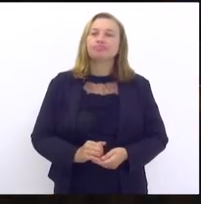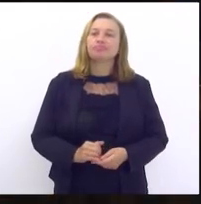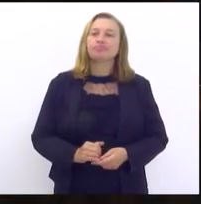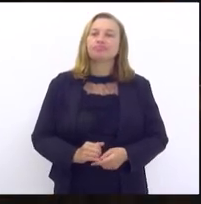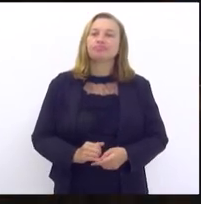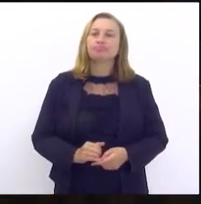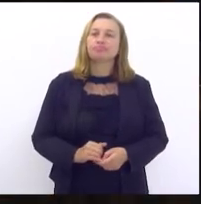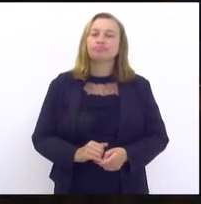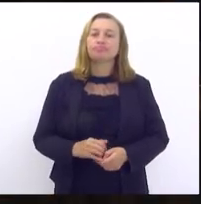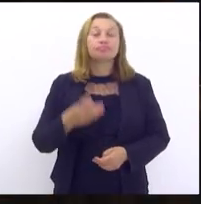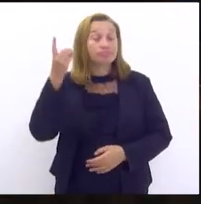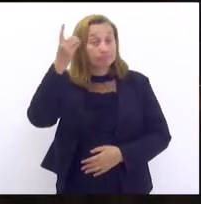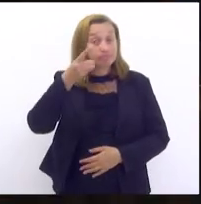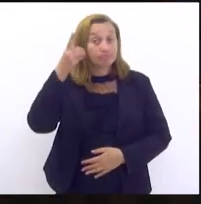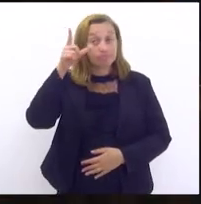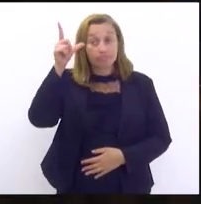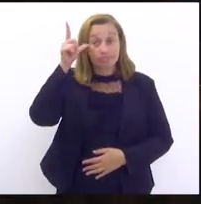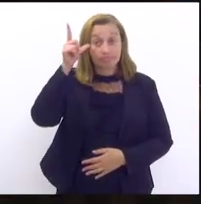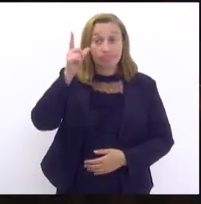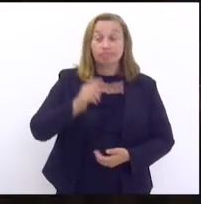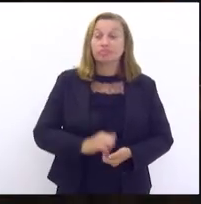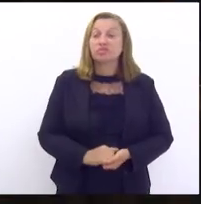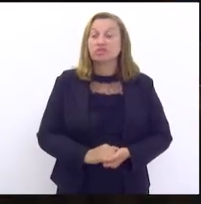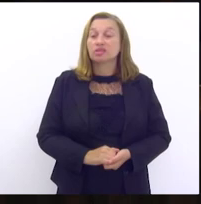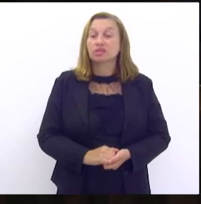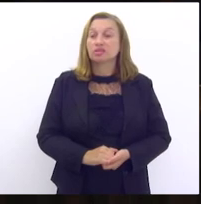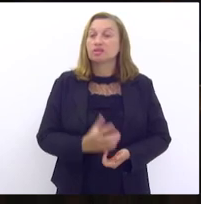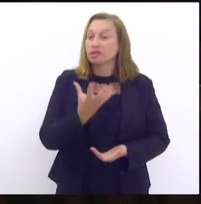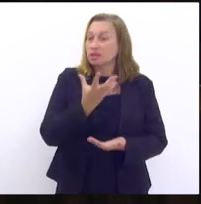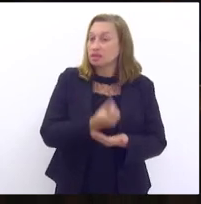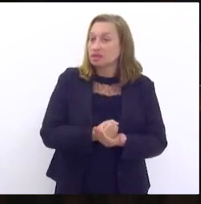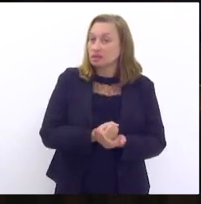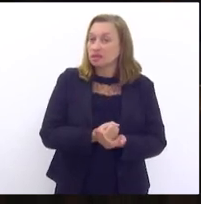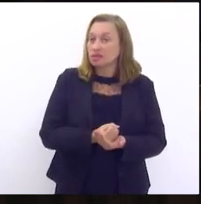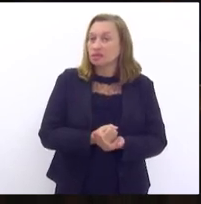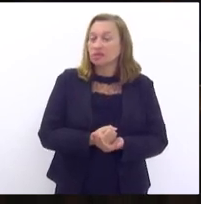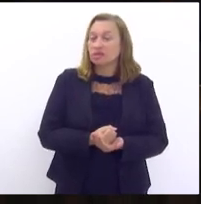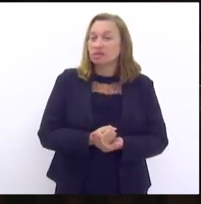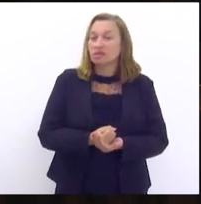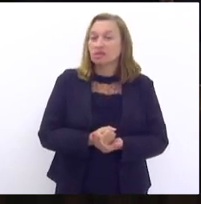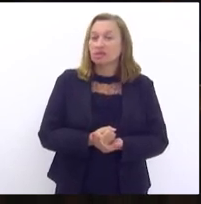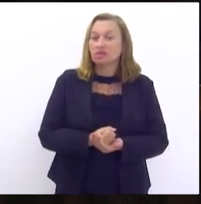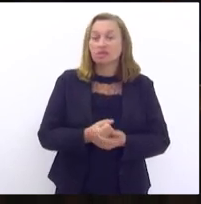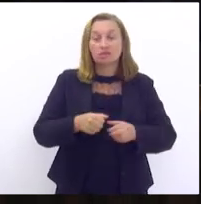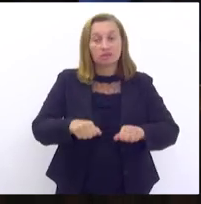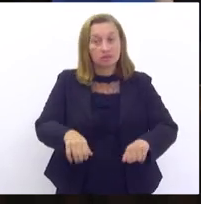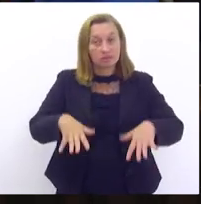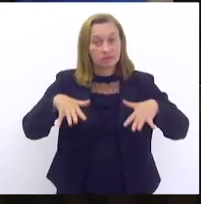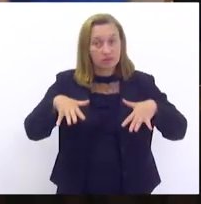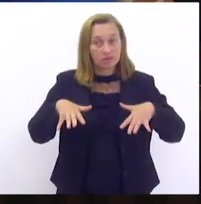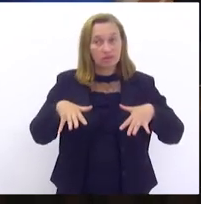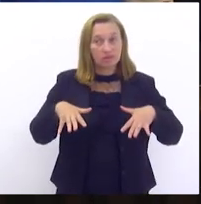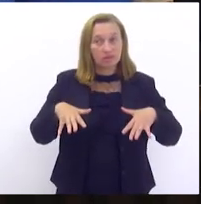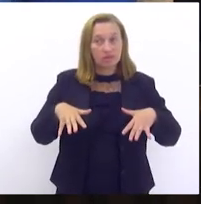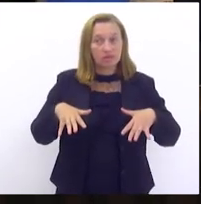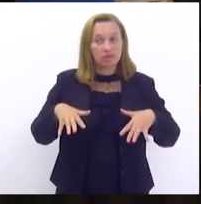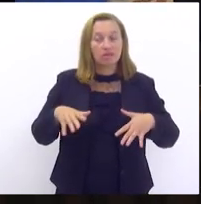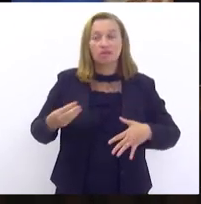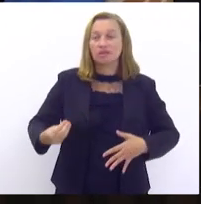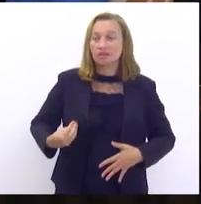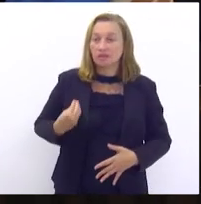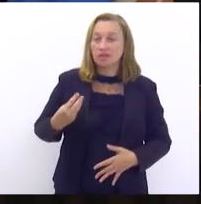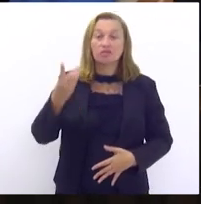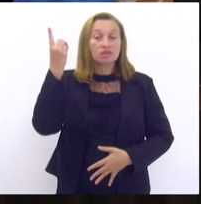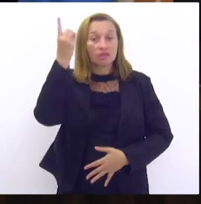Obrigado, deputada Lucinha, registrando aqui em plenário a presença